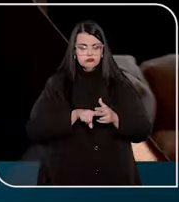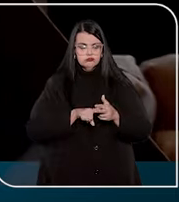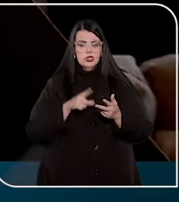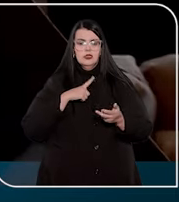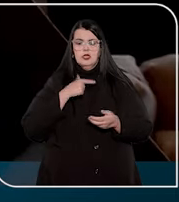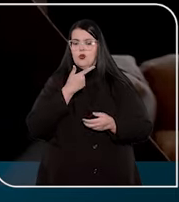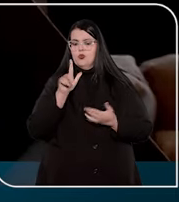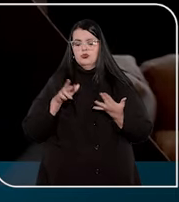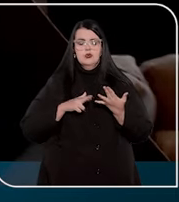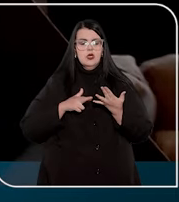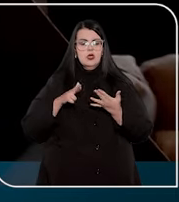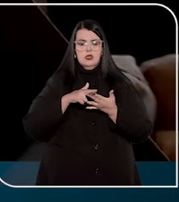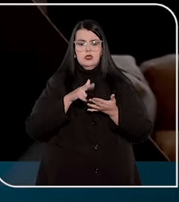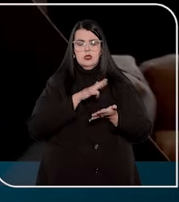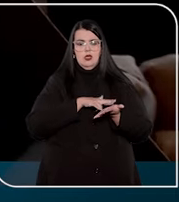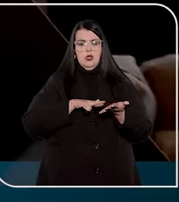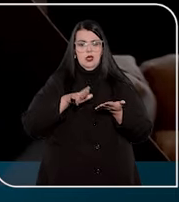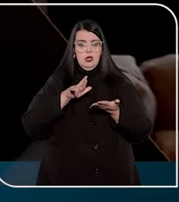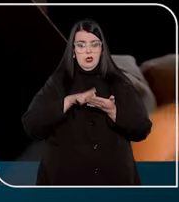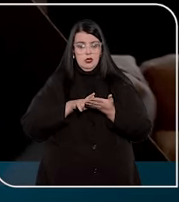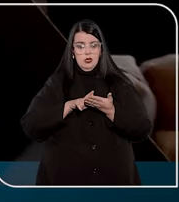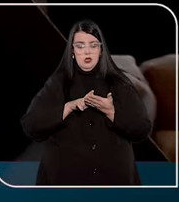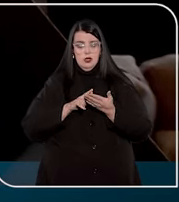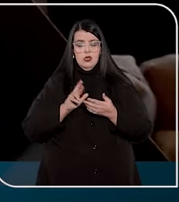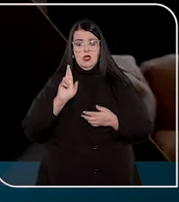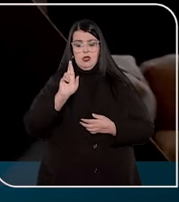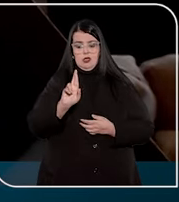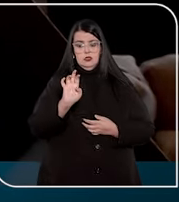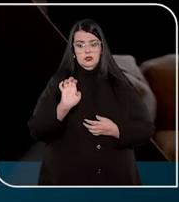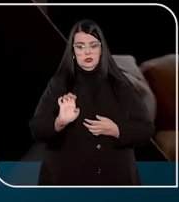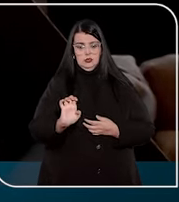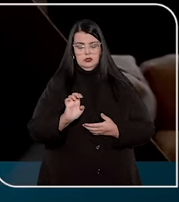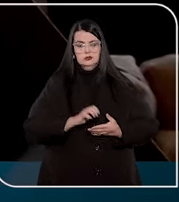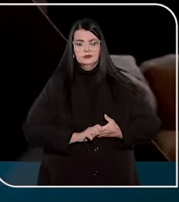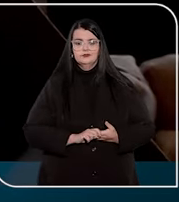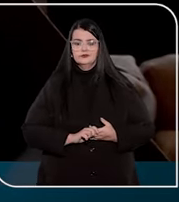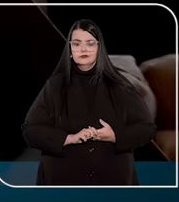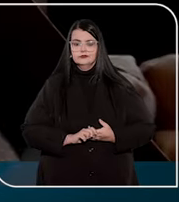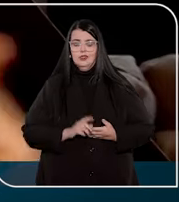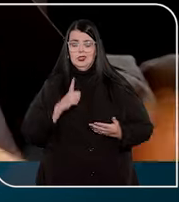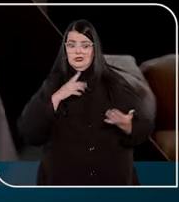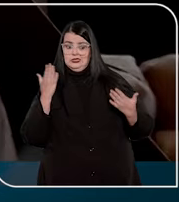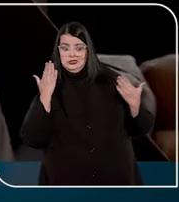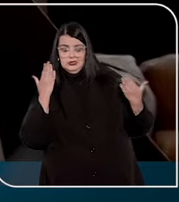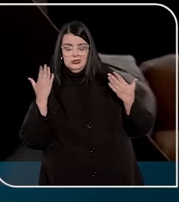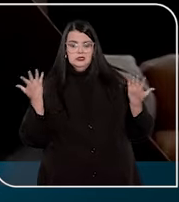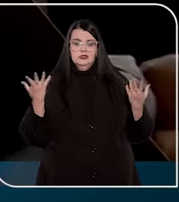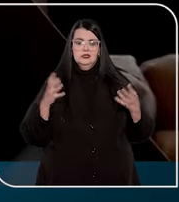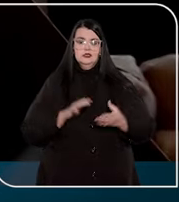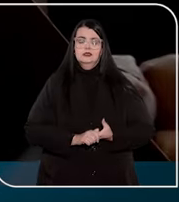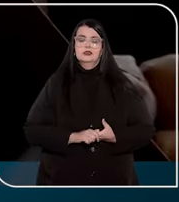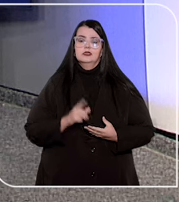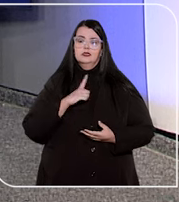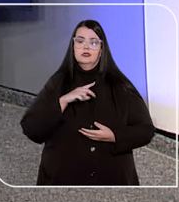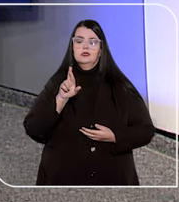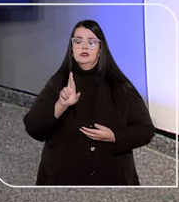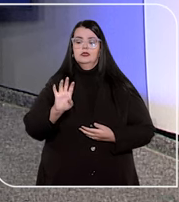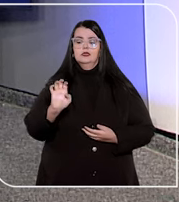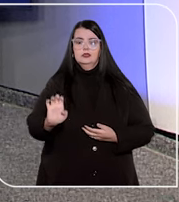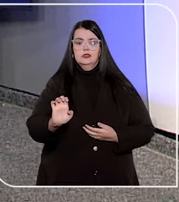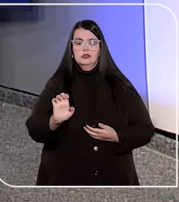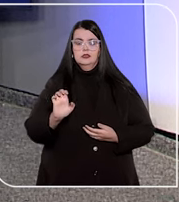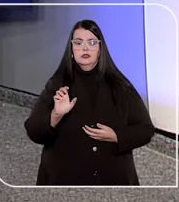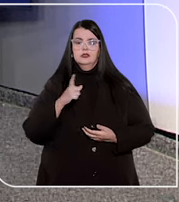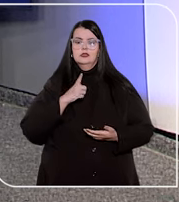agravo. Agravo em recurso extraordinário. A tentação, Fátima, é grande. Você acabou de ter um recurso extraordinário que